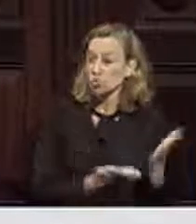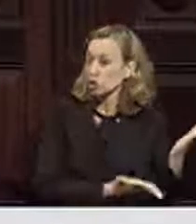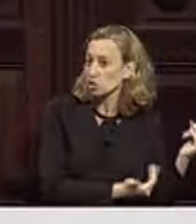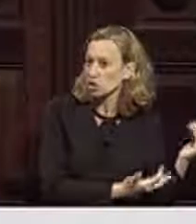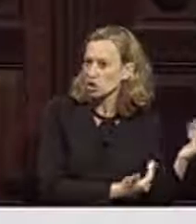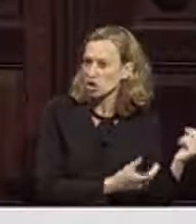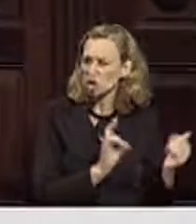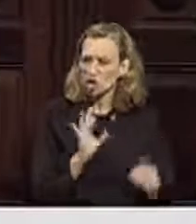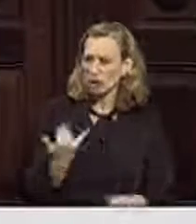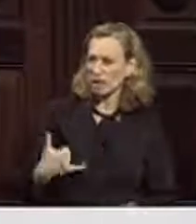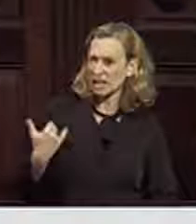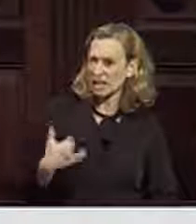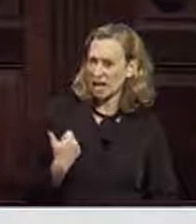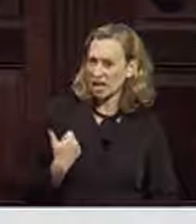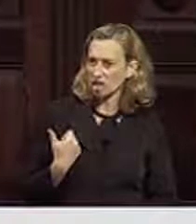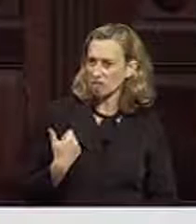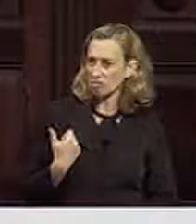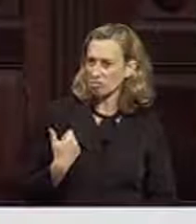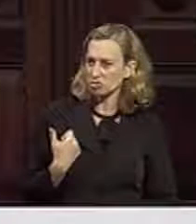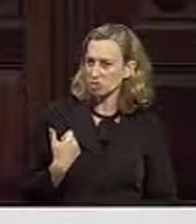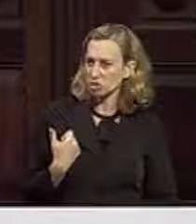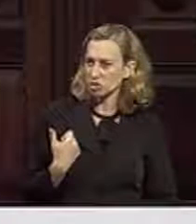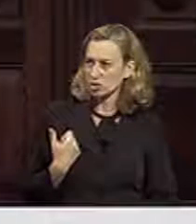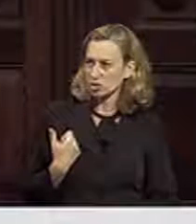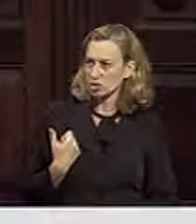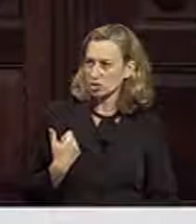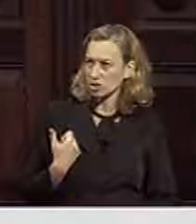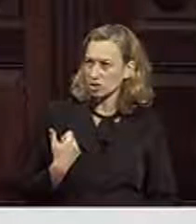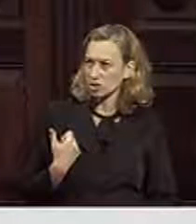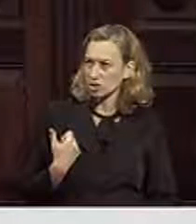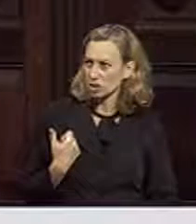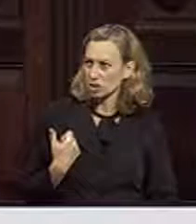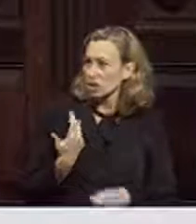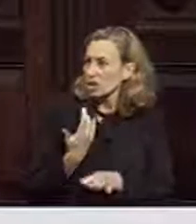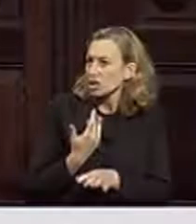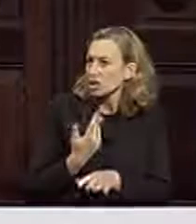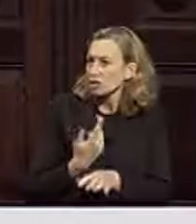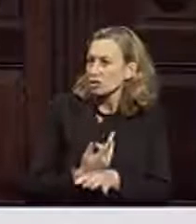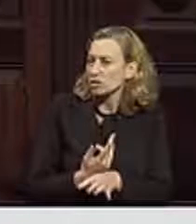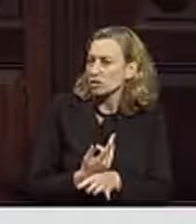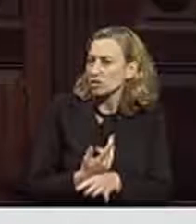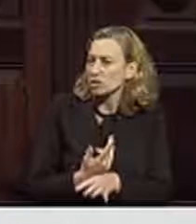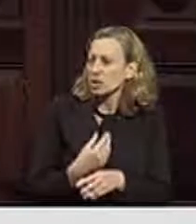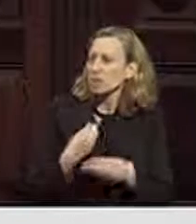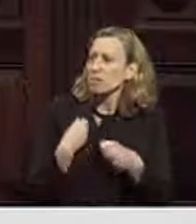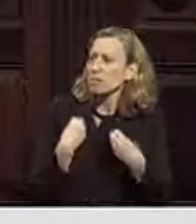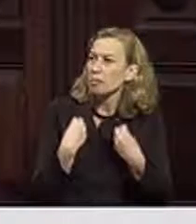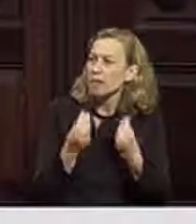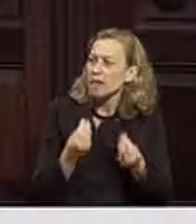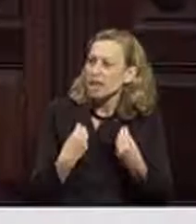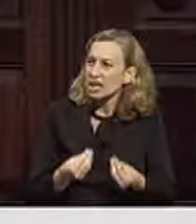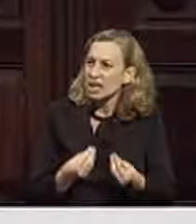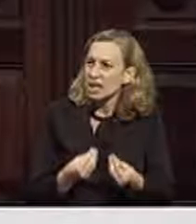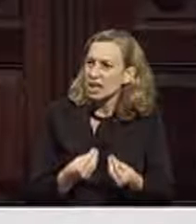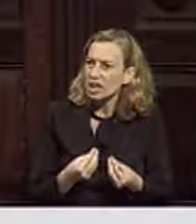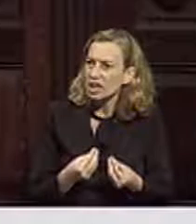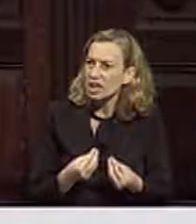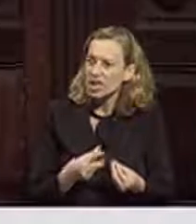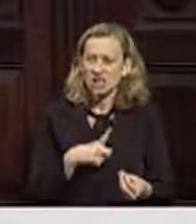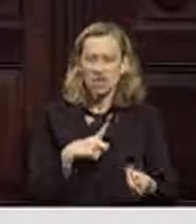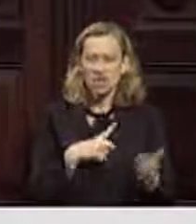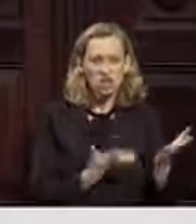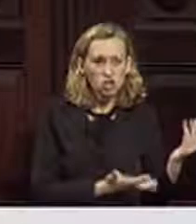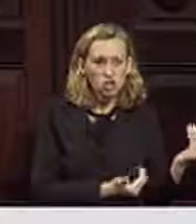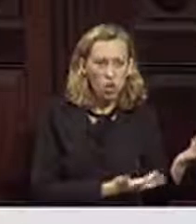idade, porque não adianta mudar rosto. Se as práticas são as mesmas, de que adianta ter um jovem